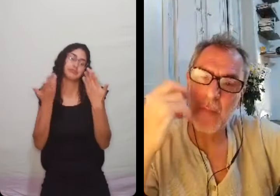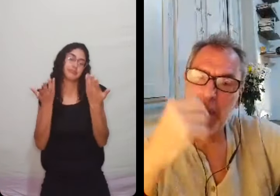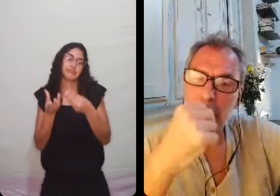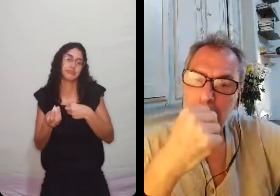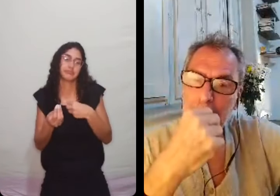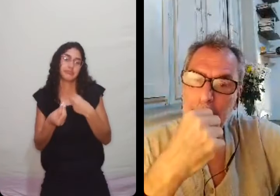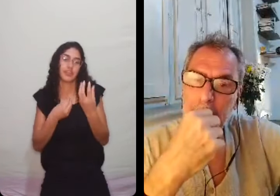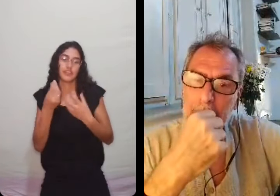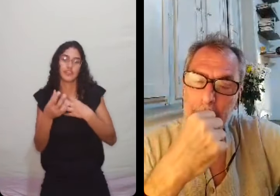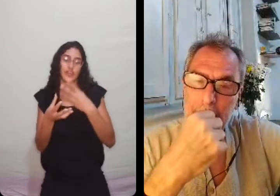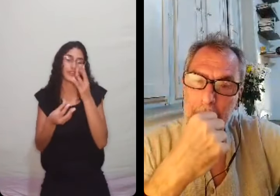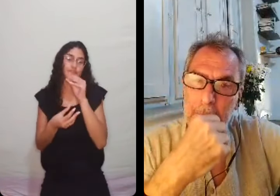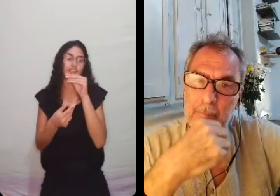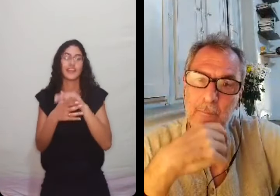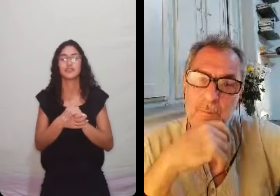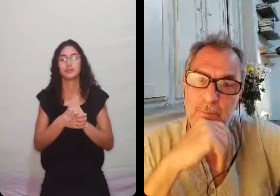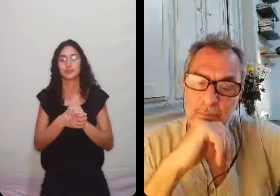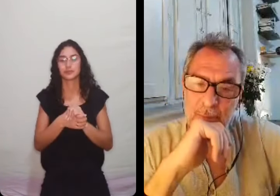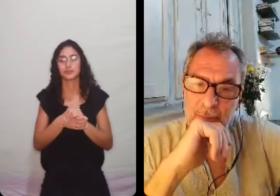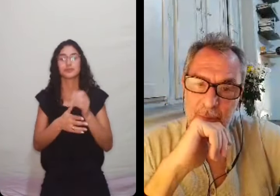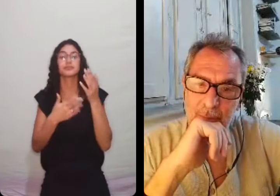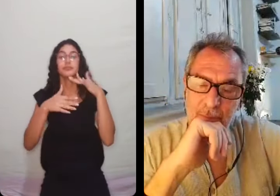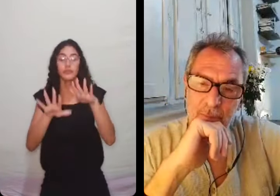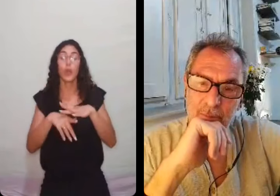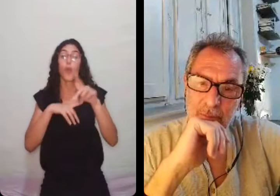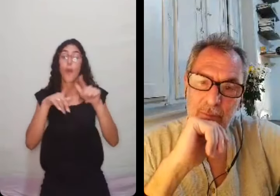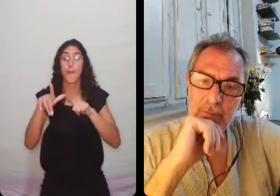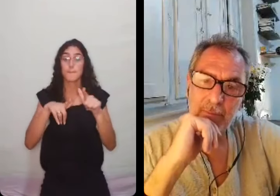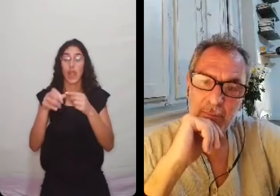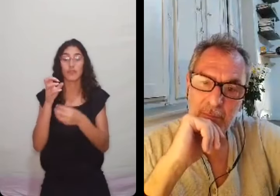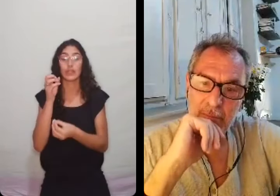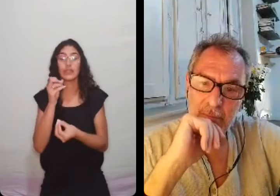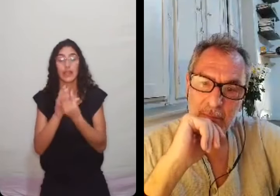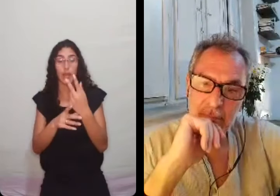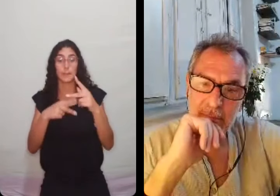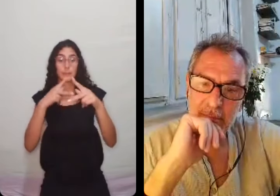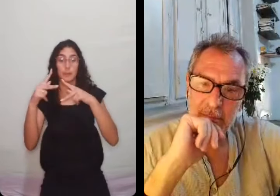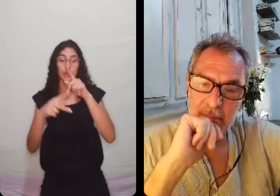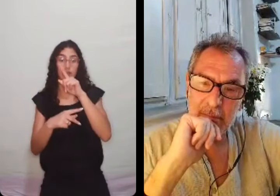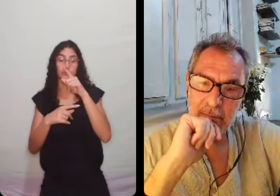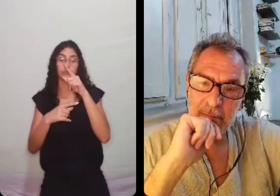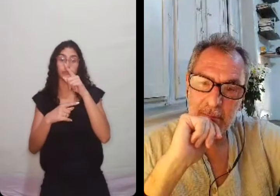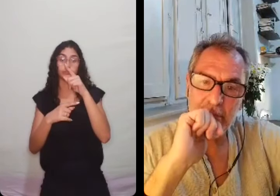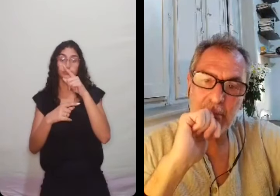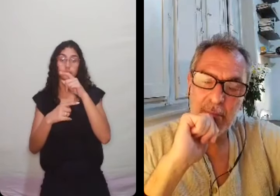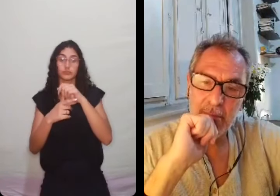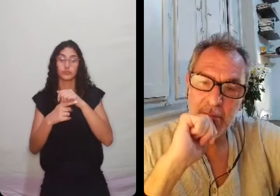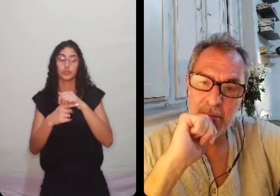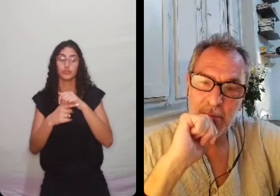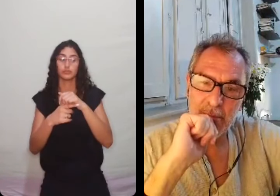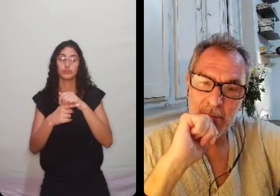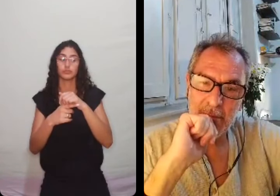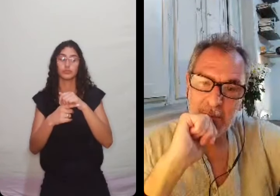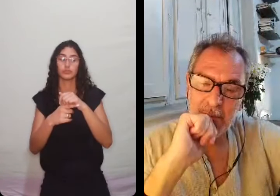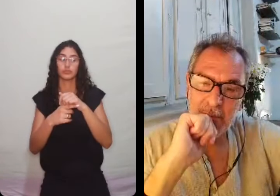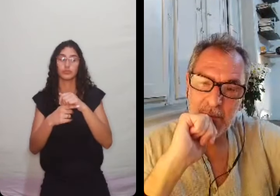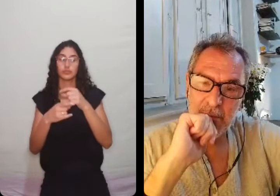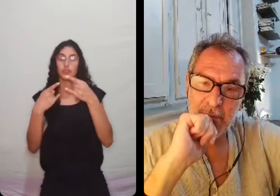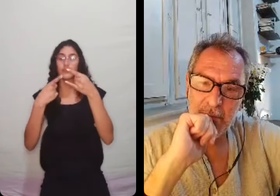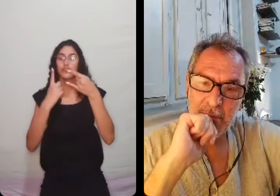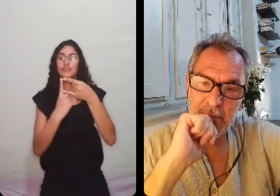Bom, esse trabalho, ele foi criado pela plataforma Zoom, né? Então, tiveram muitos desafios, né? Porque